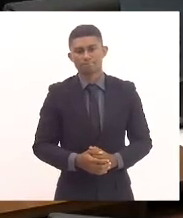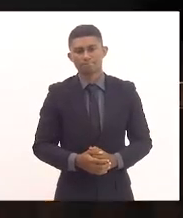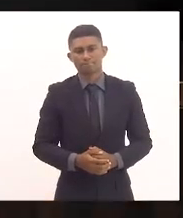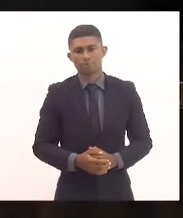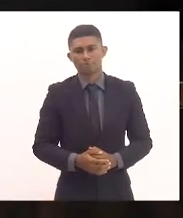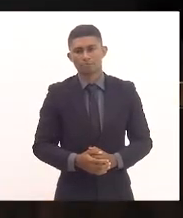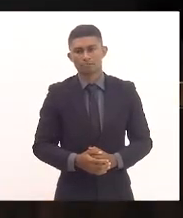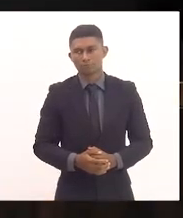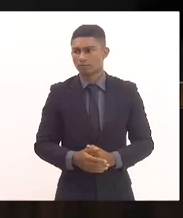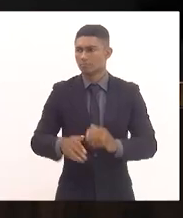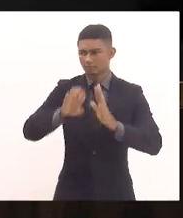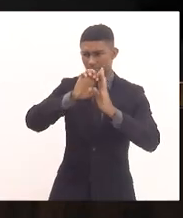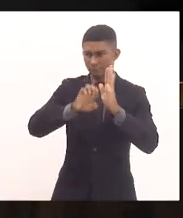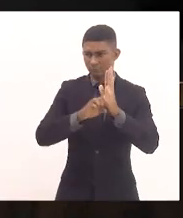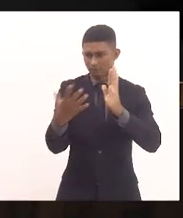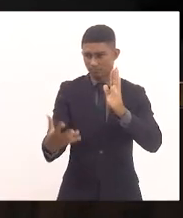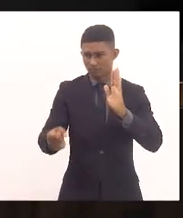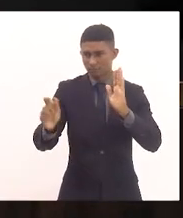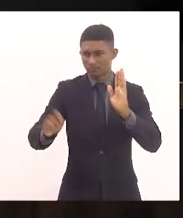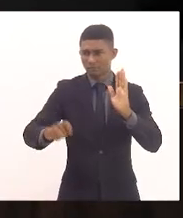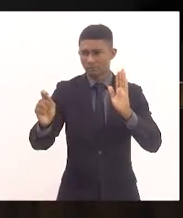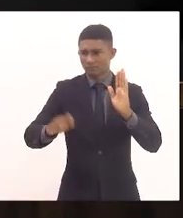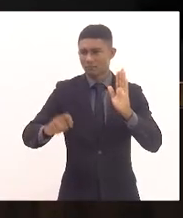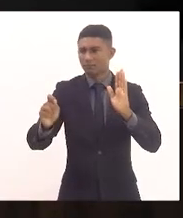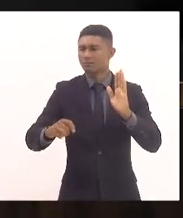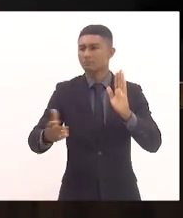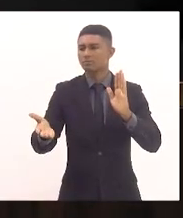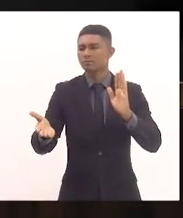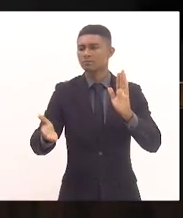Dá para acatar a emenda? É possível ou não?